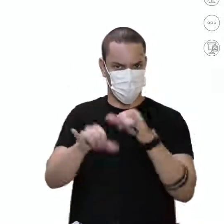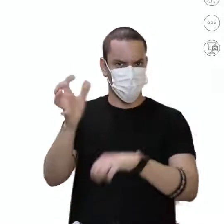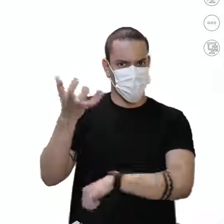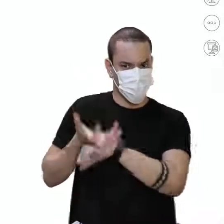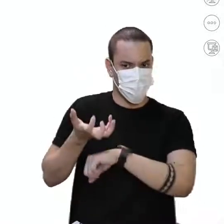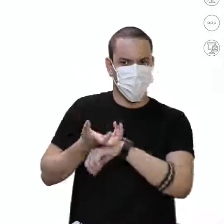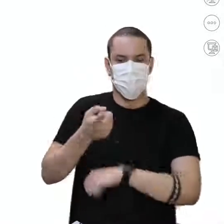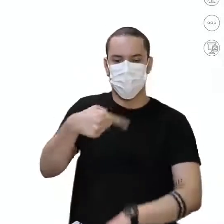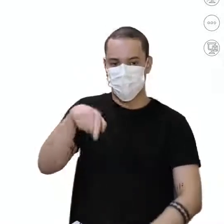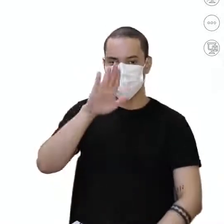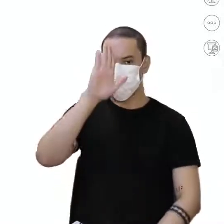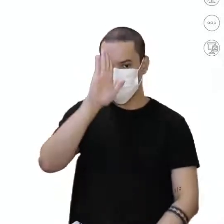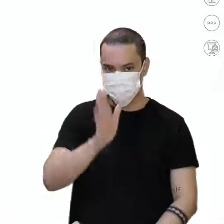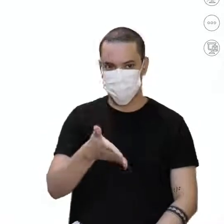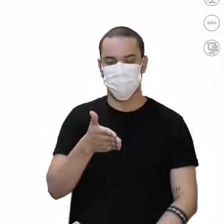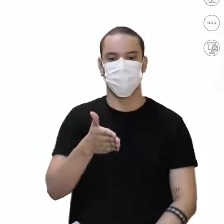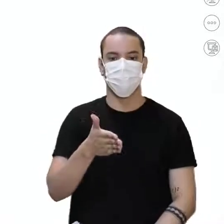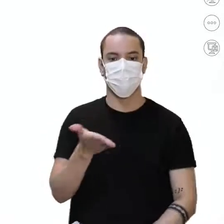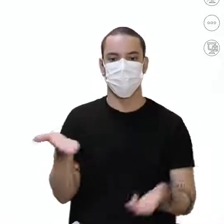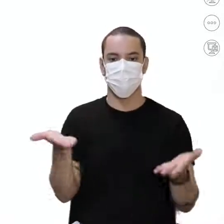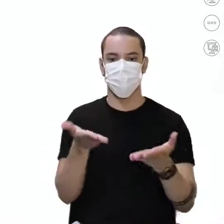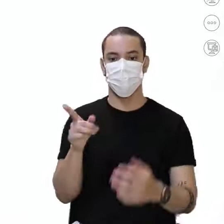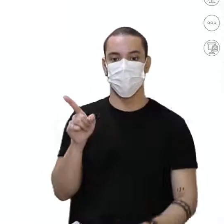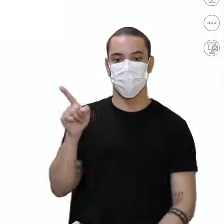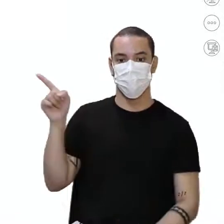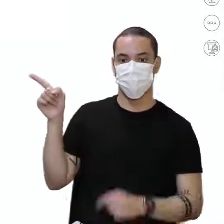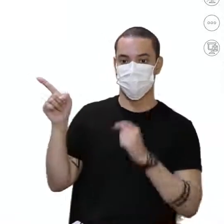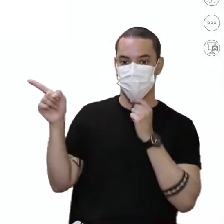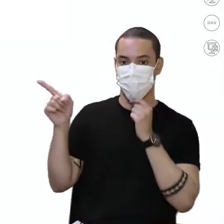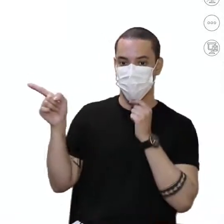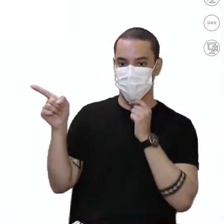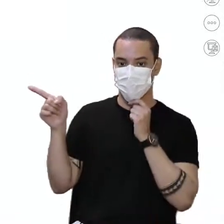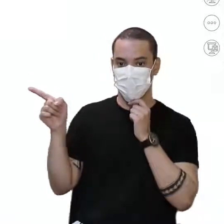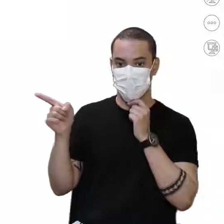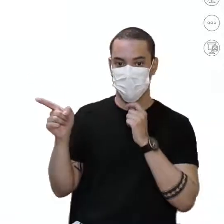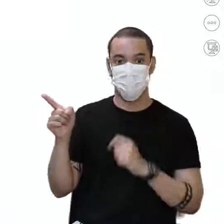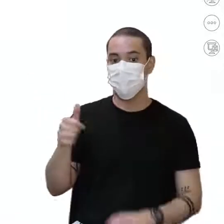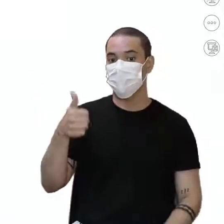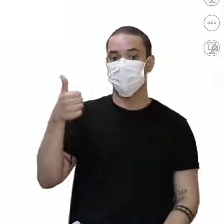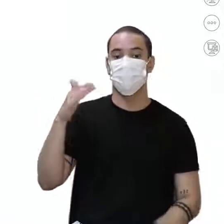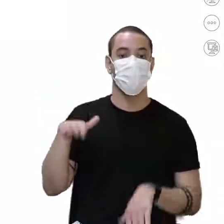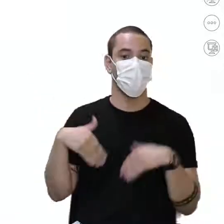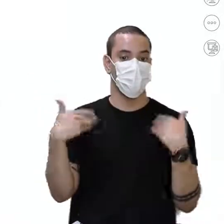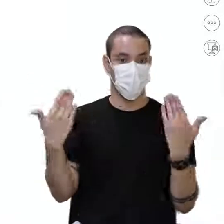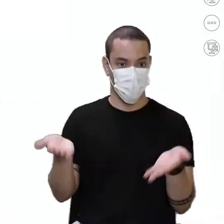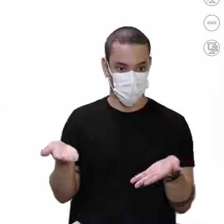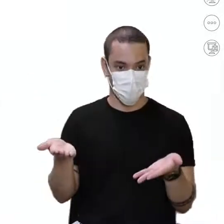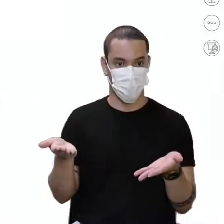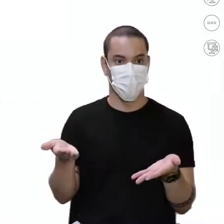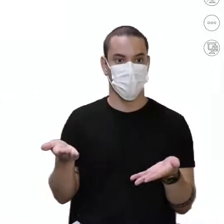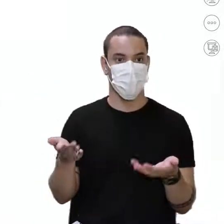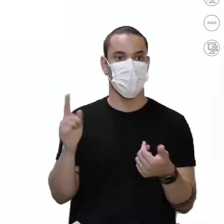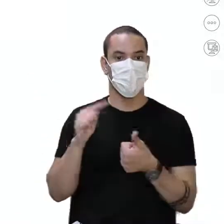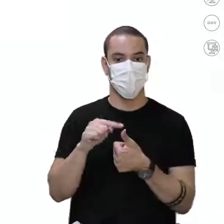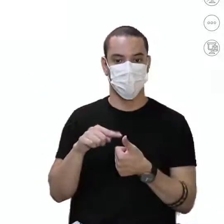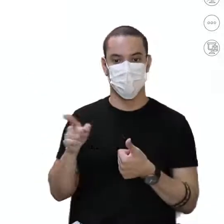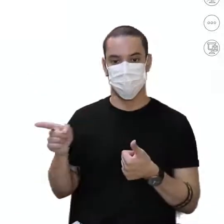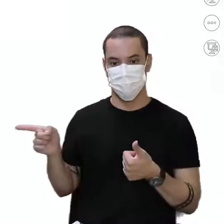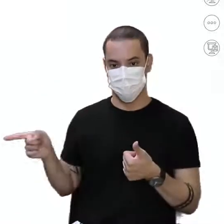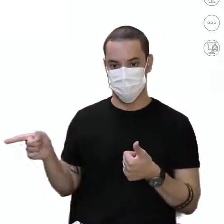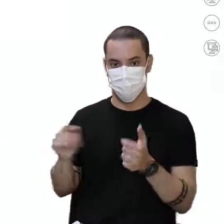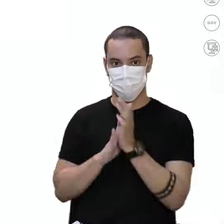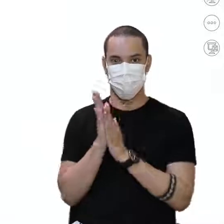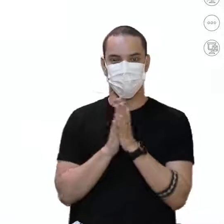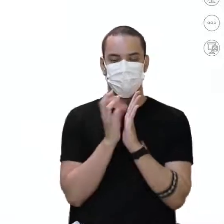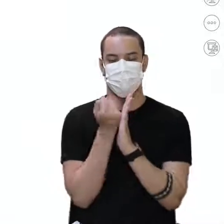enfim. Nós temos agora as body reactions, as reações do corpo, que são a primeira, nós temos lá sweaty palms, as